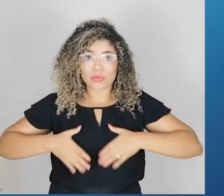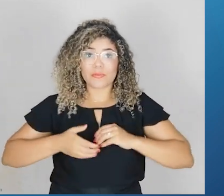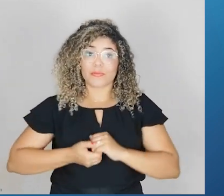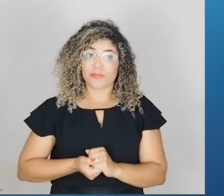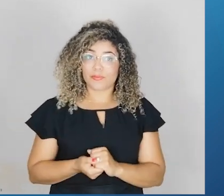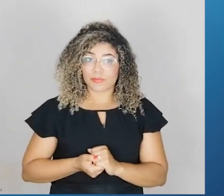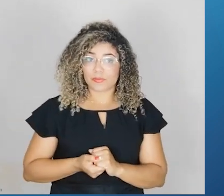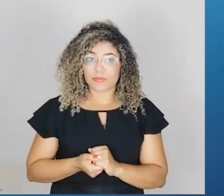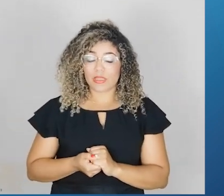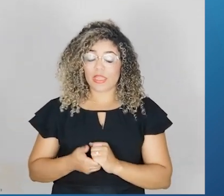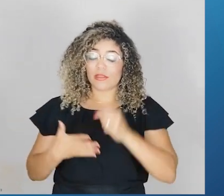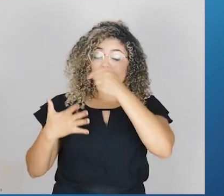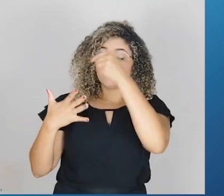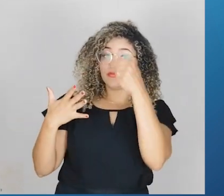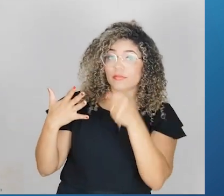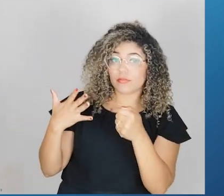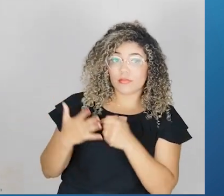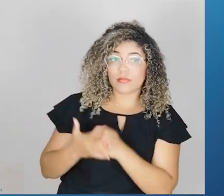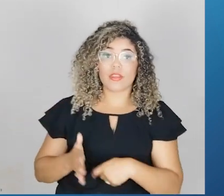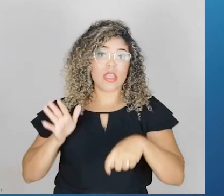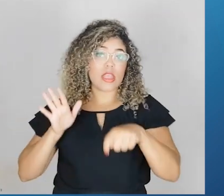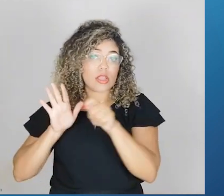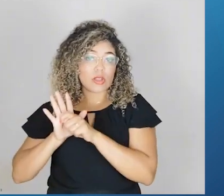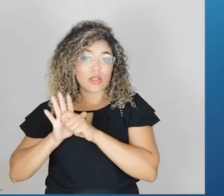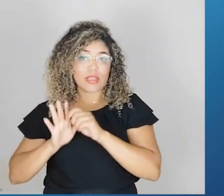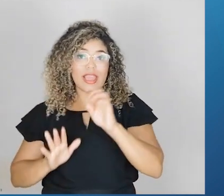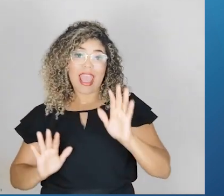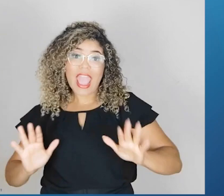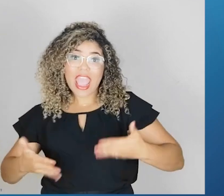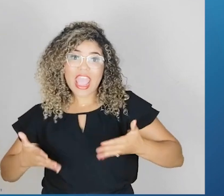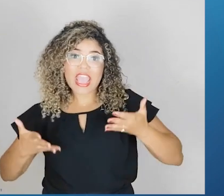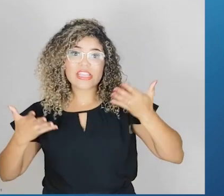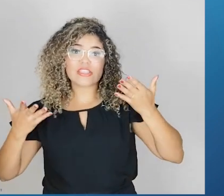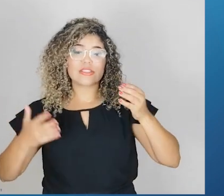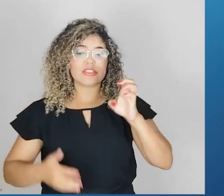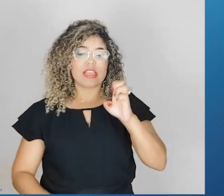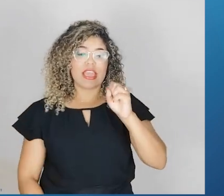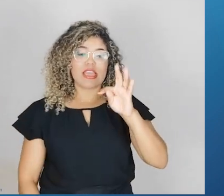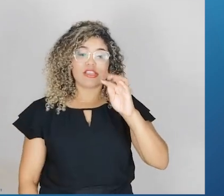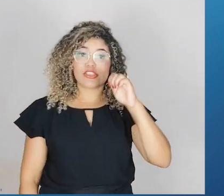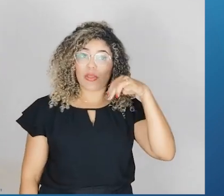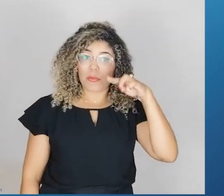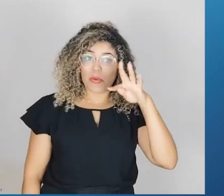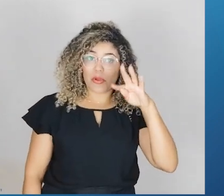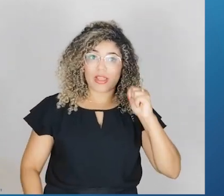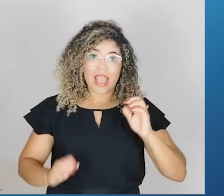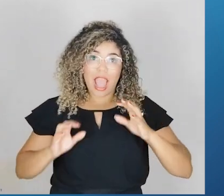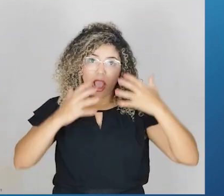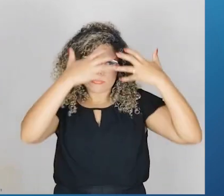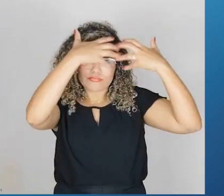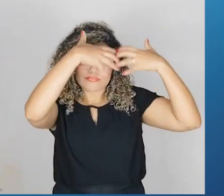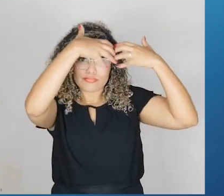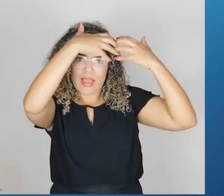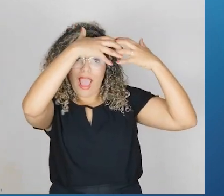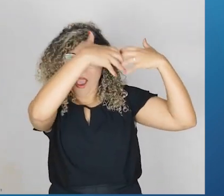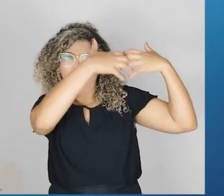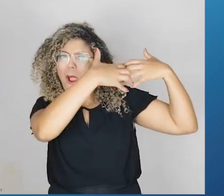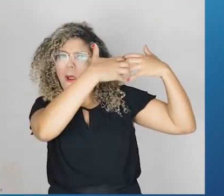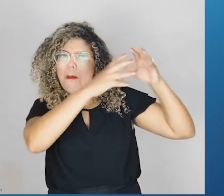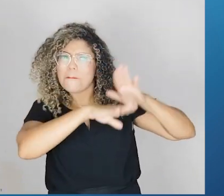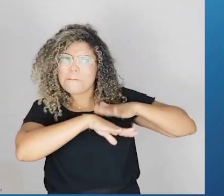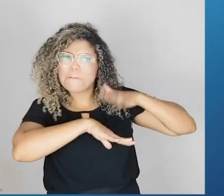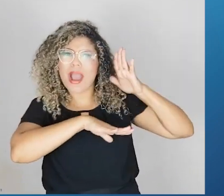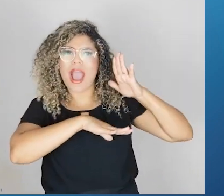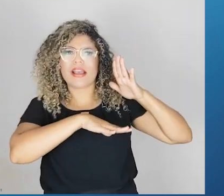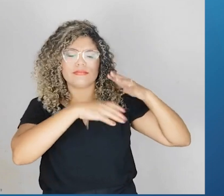As drogas são classificadas em drogas estimulantes. Essas drogas aumentam a atividade do encéfalo porque imitam